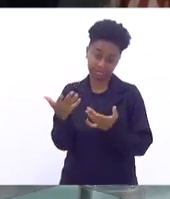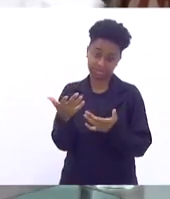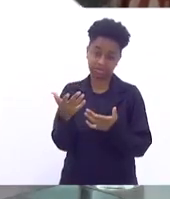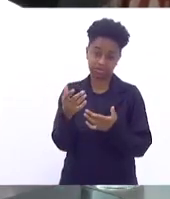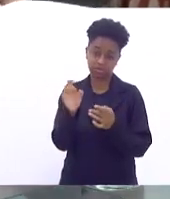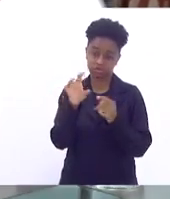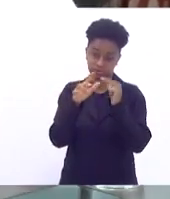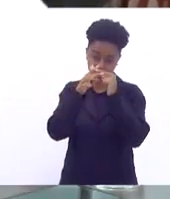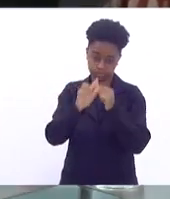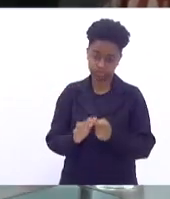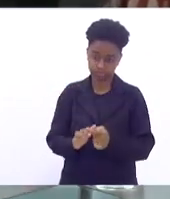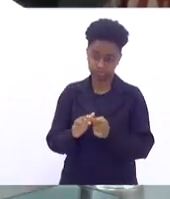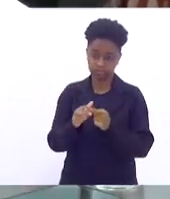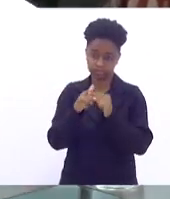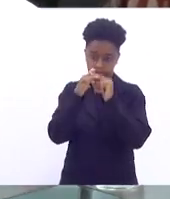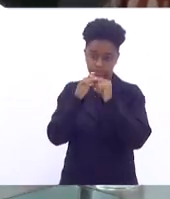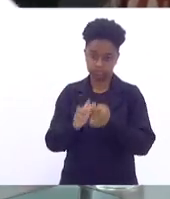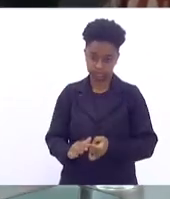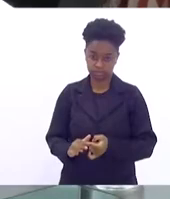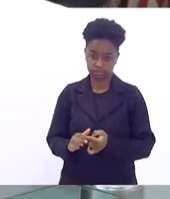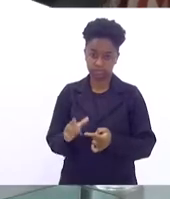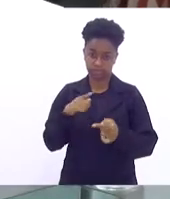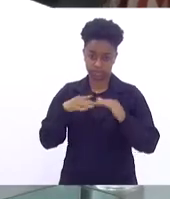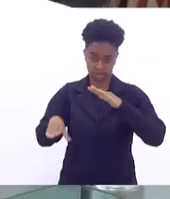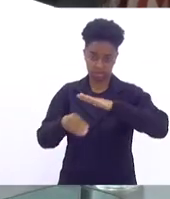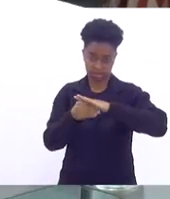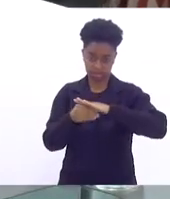é só fazer a corrida